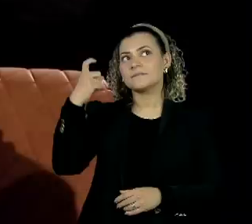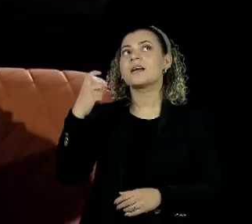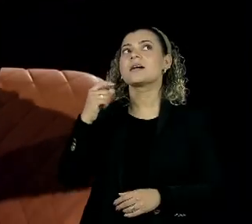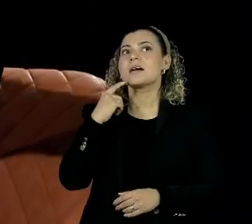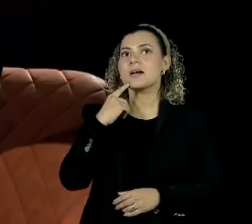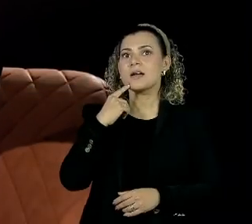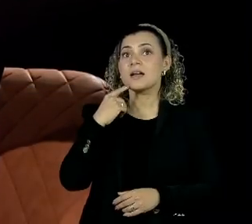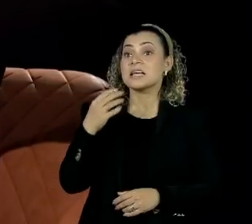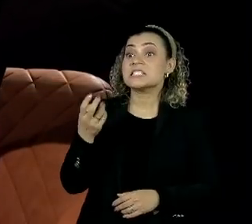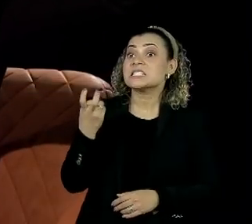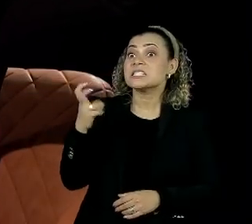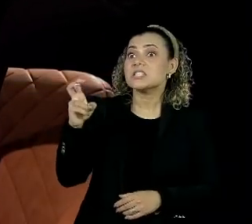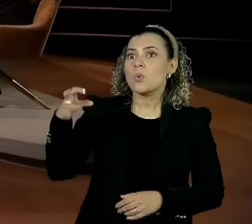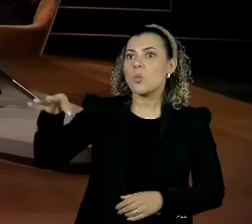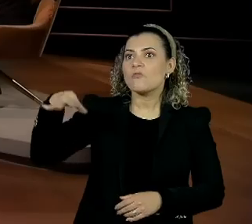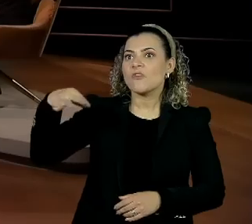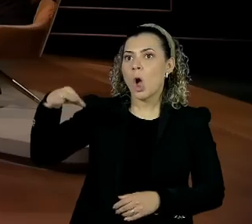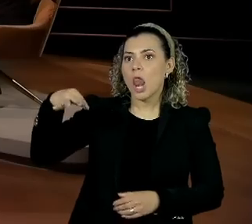com 5 páginas.